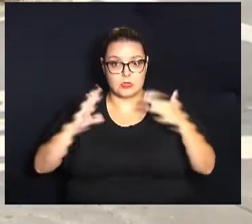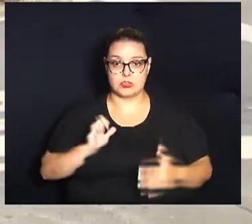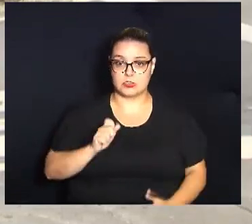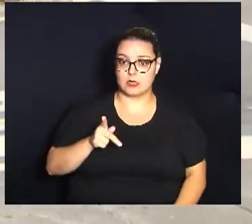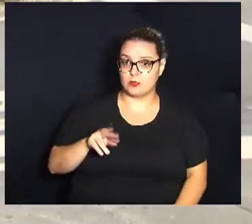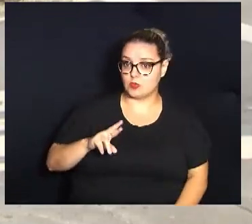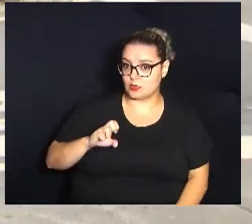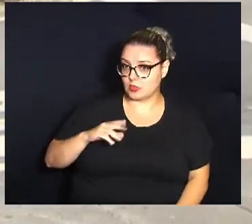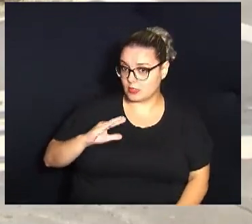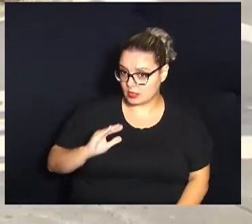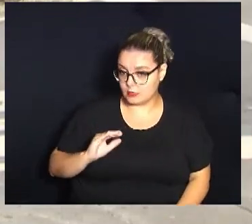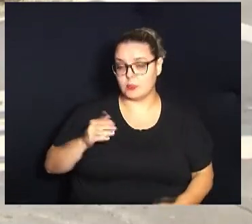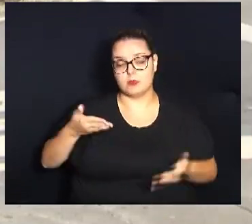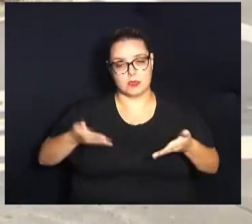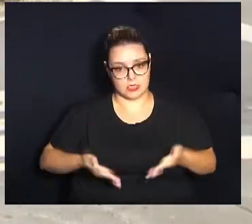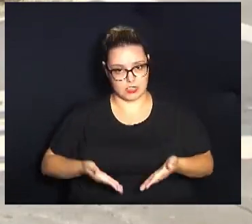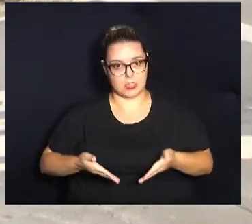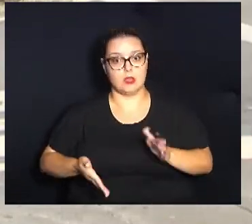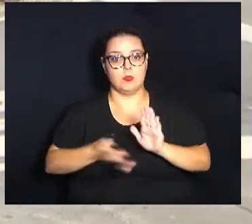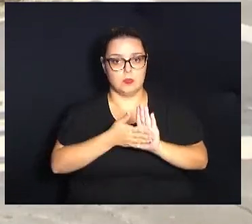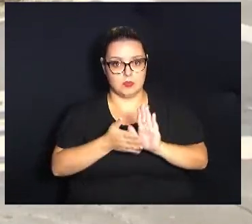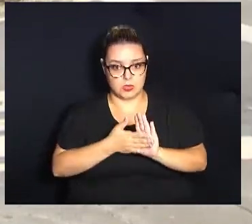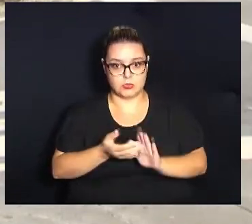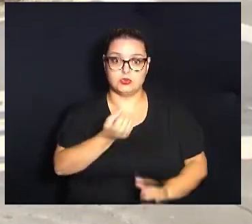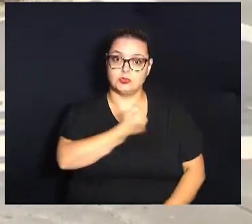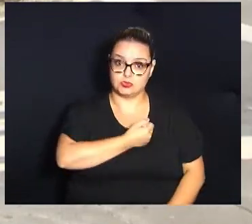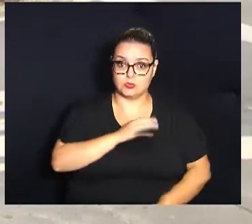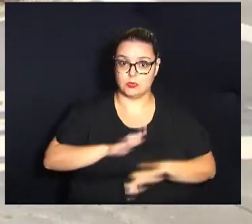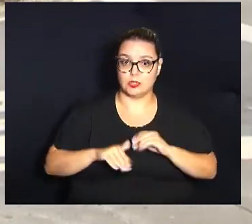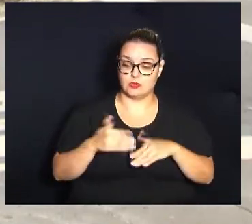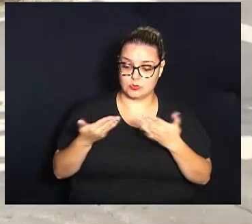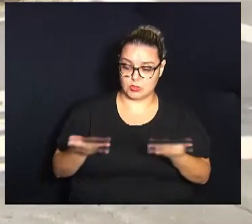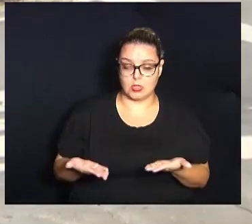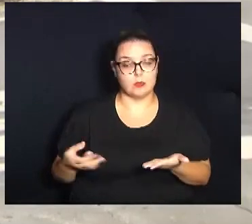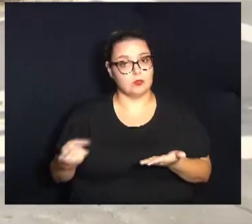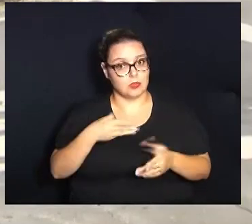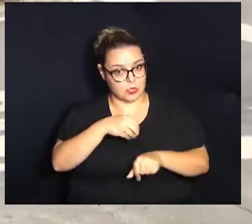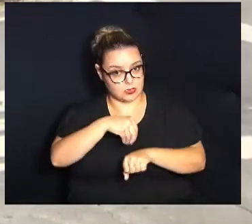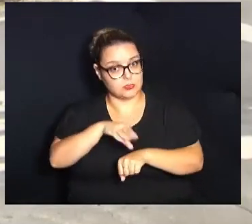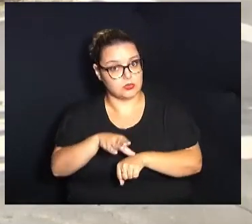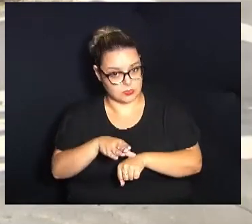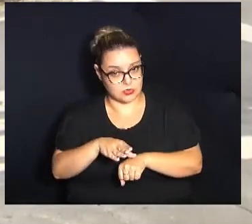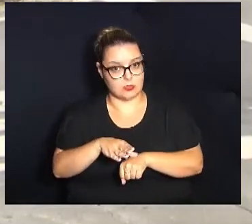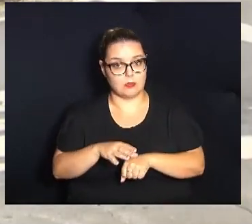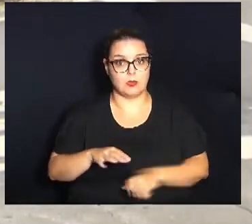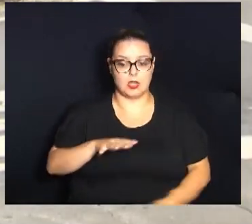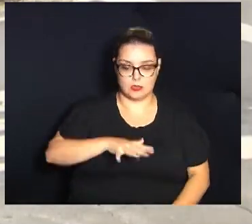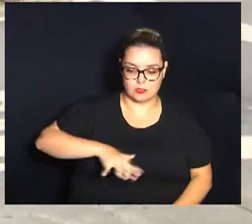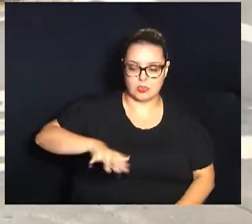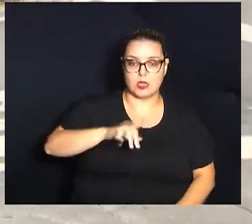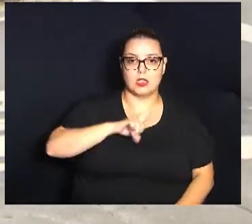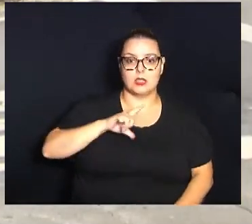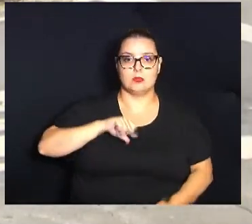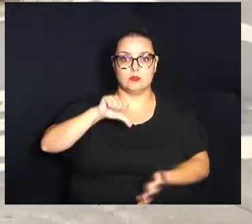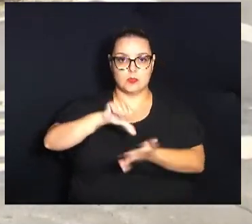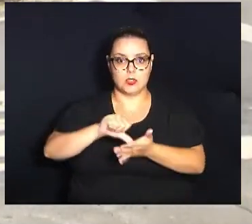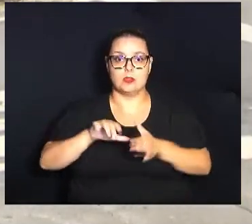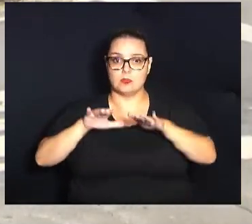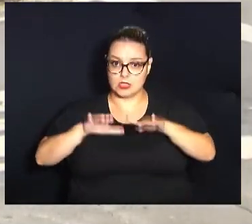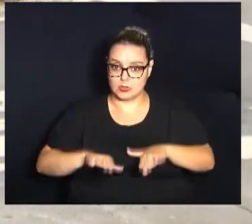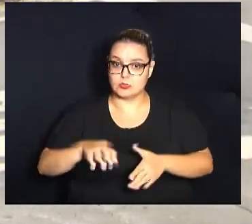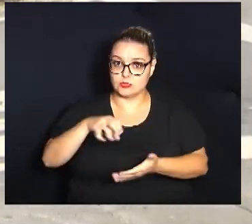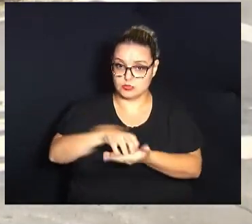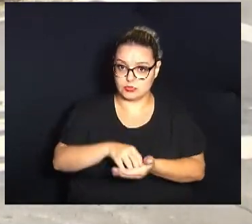cá. Agora, a proposta é que, com os números em mãos, é fazer uma nova indicação para que o distrito tenha uma unidade fixa do Centro de